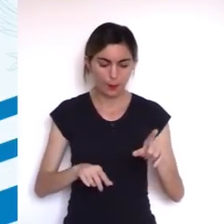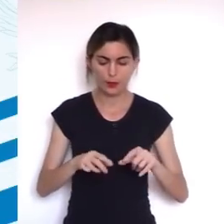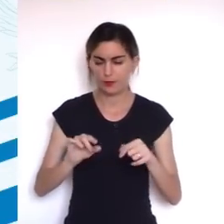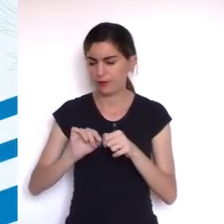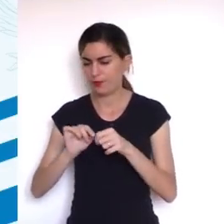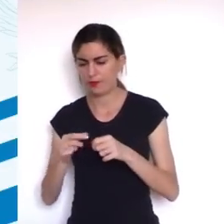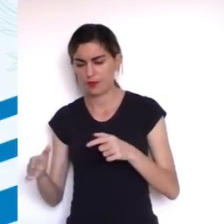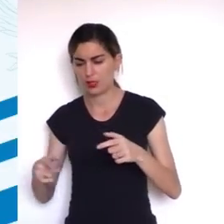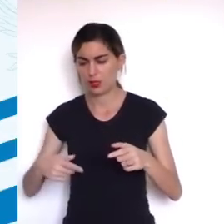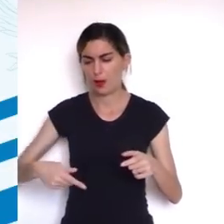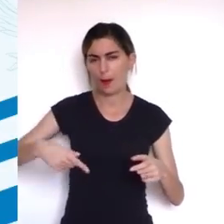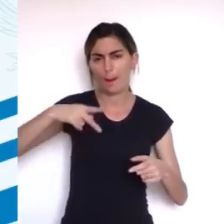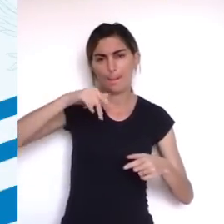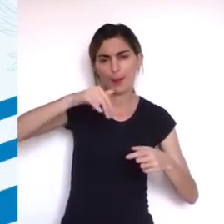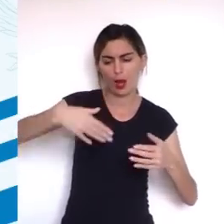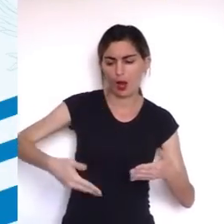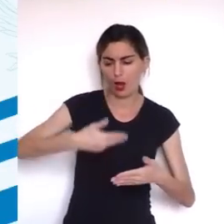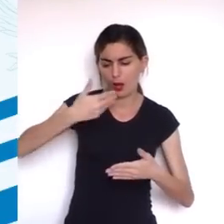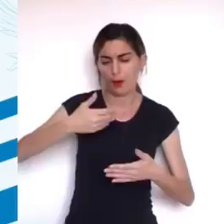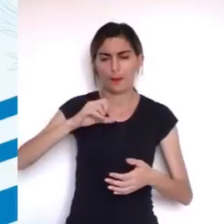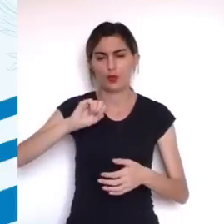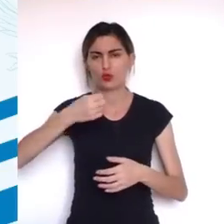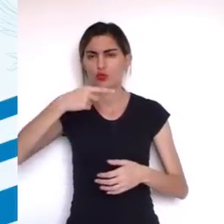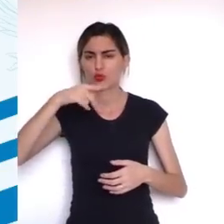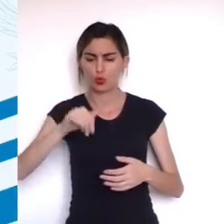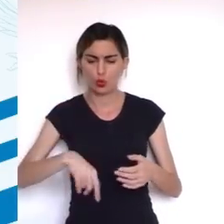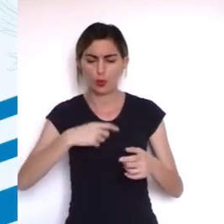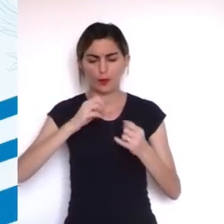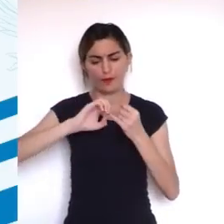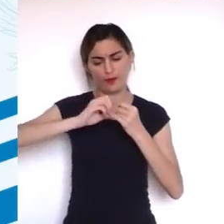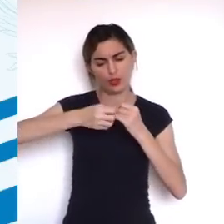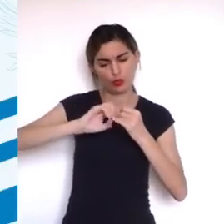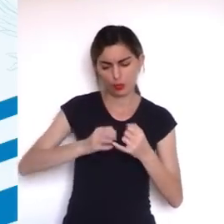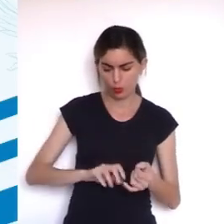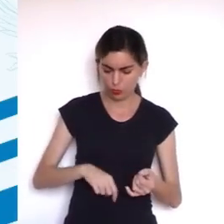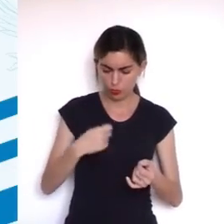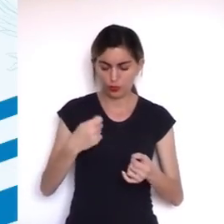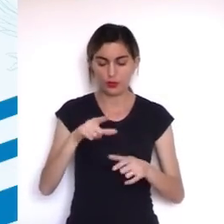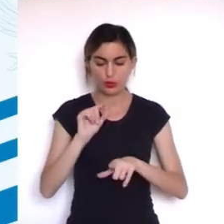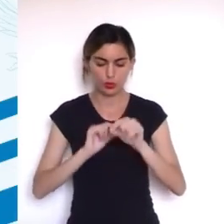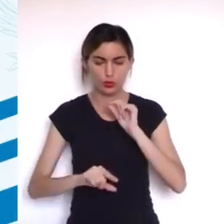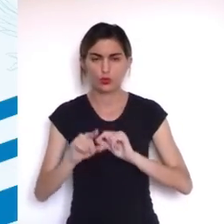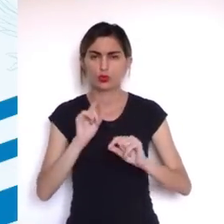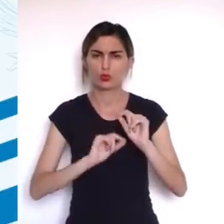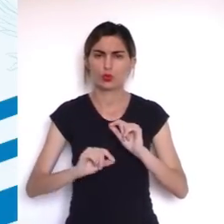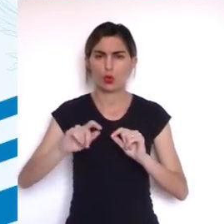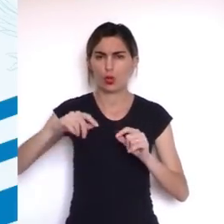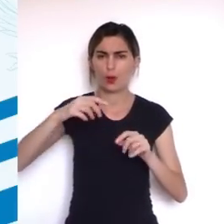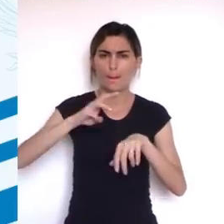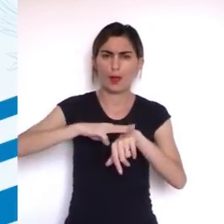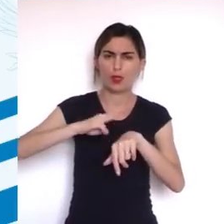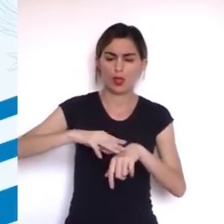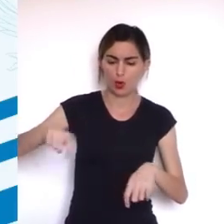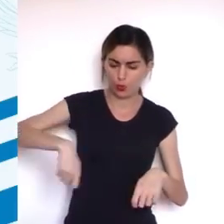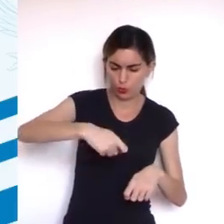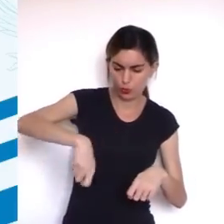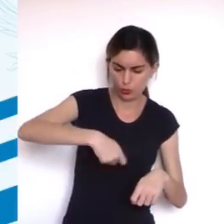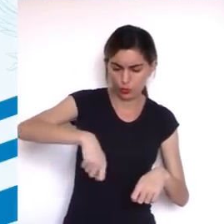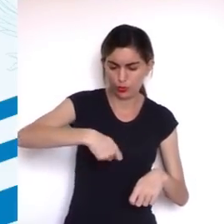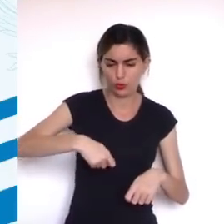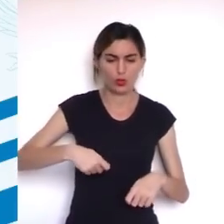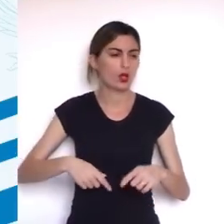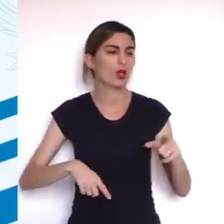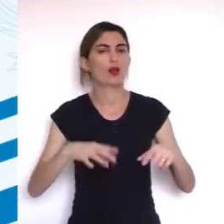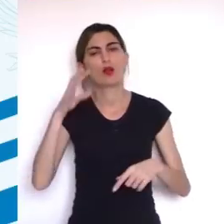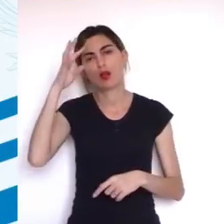repente você vai fazer uma papa, uma sopa ou um feijão, você escolhe uma colher de metal, né, e